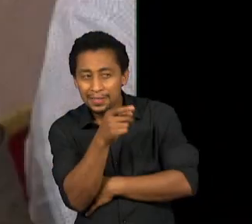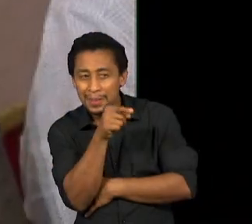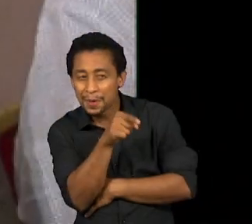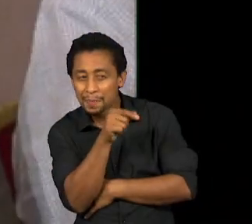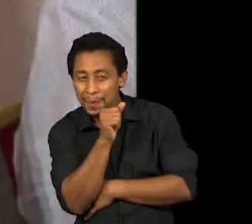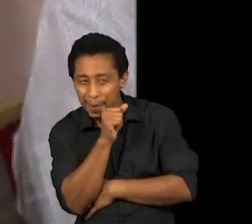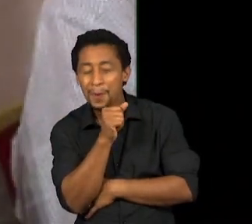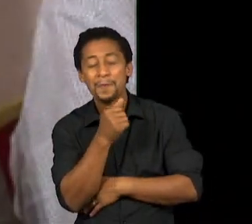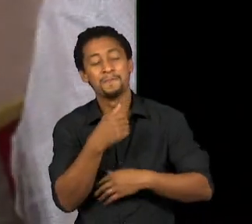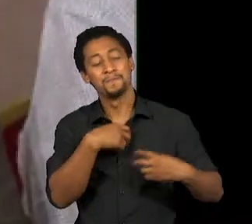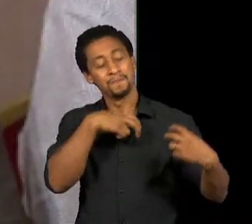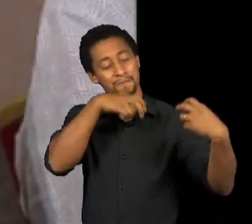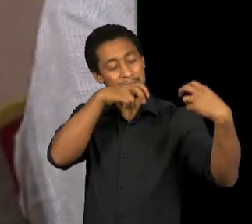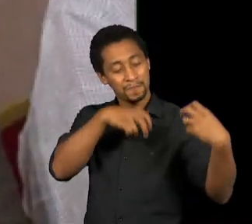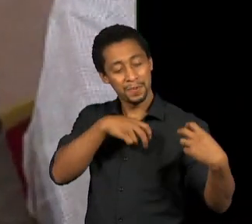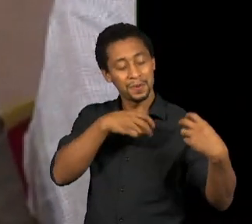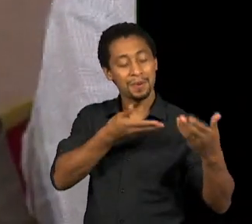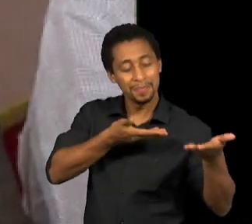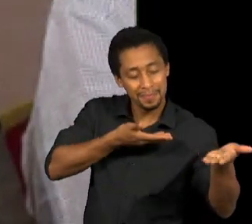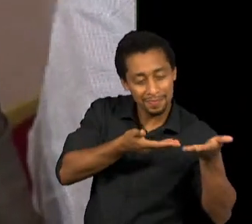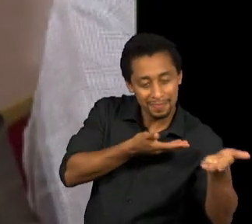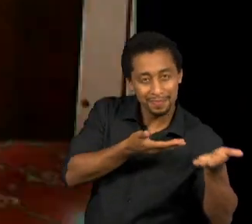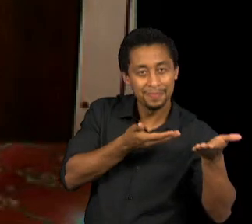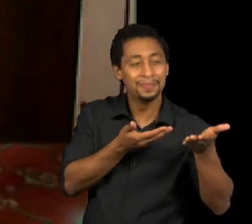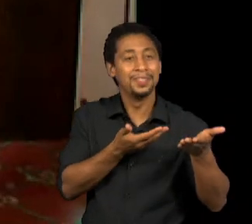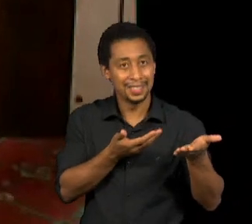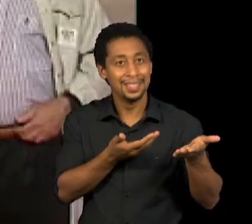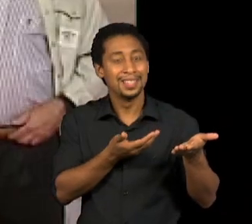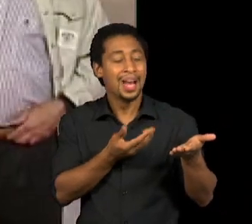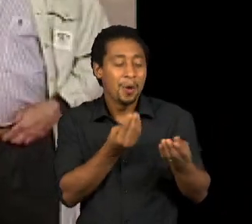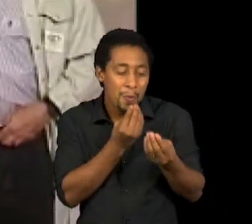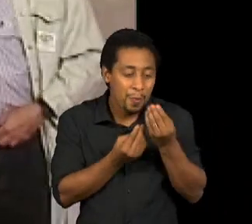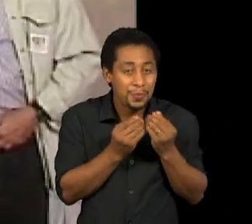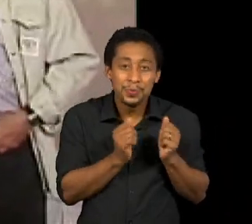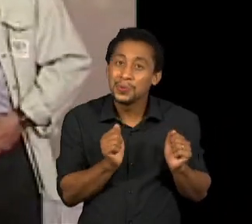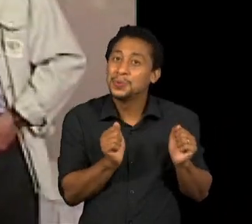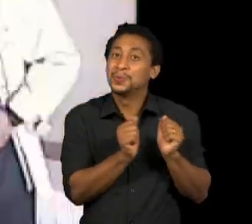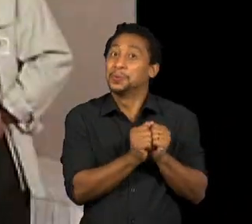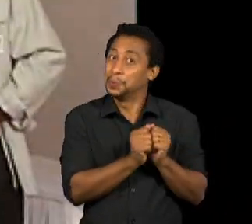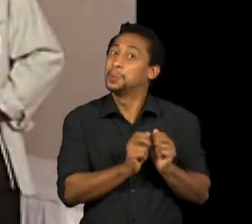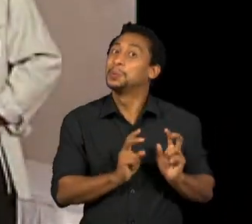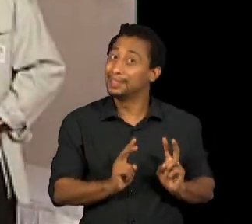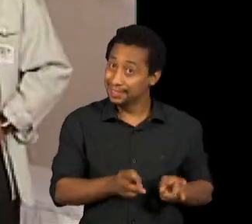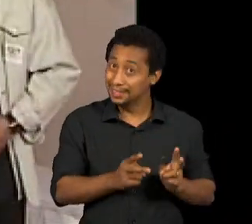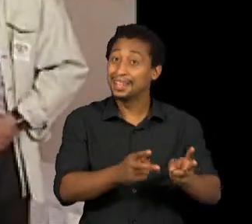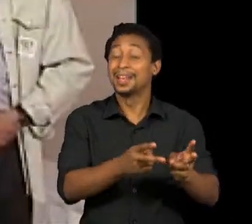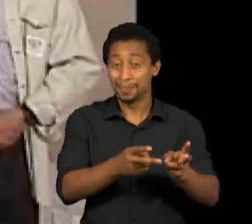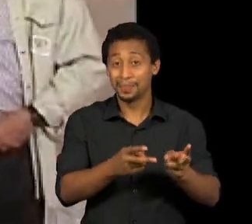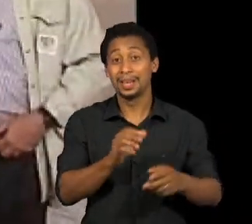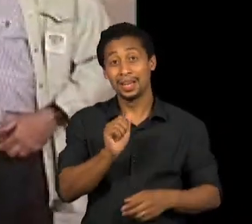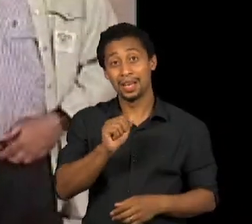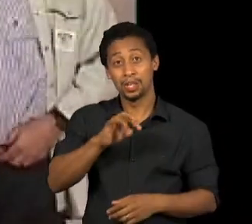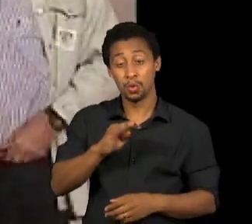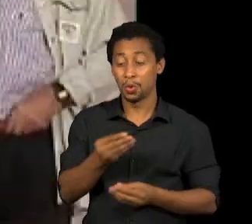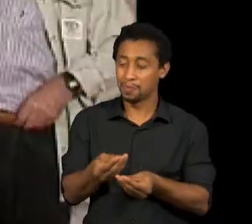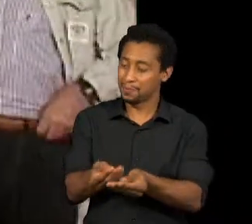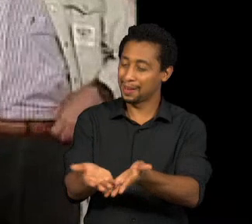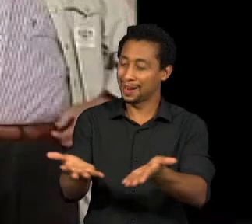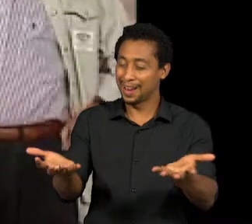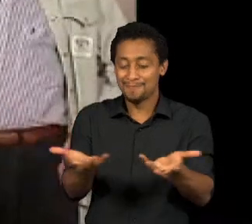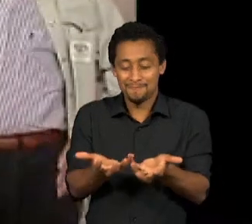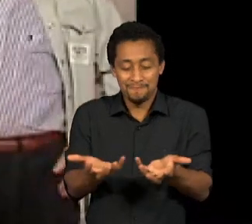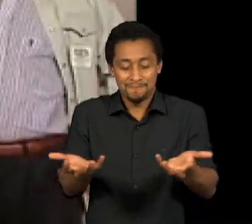que ele, sempre gentil, nunca esquecia de levar para seus artistas e técnicos.